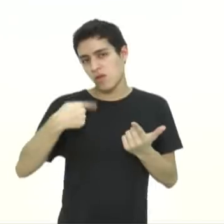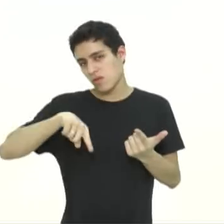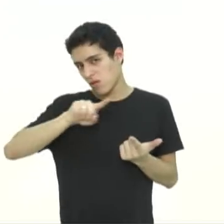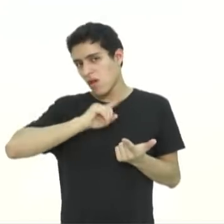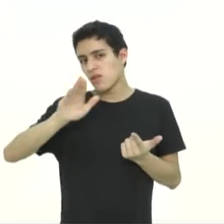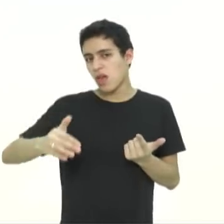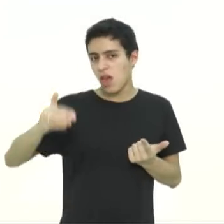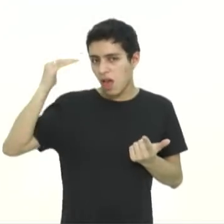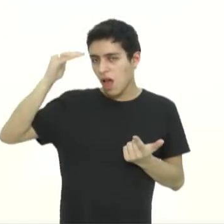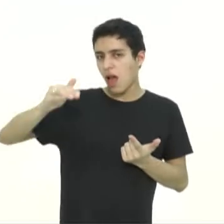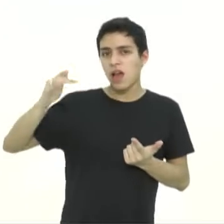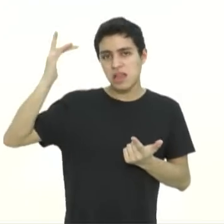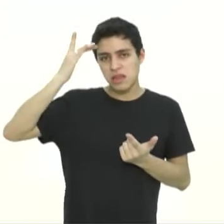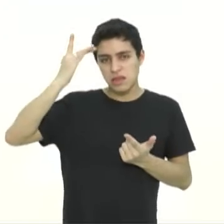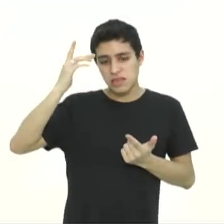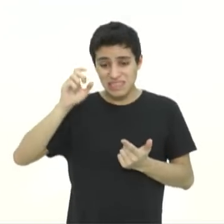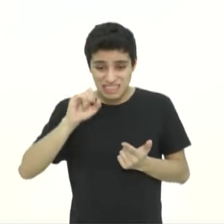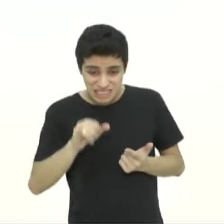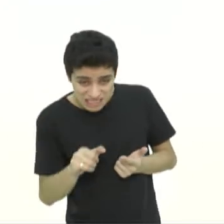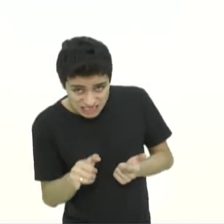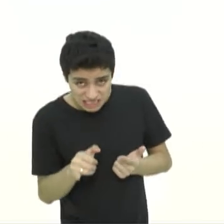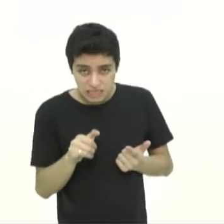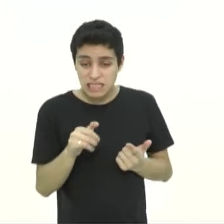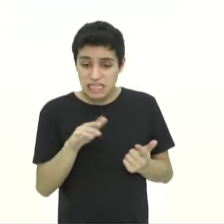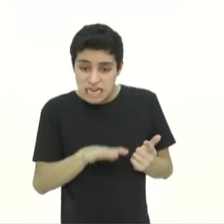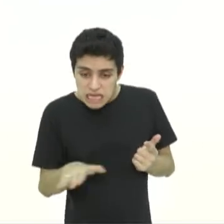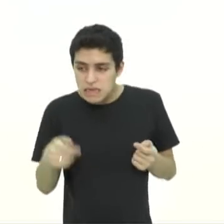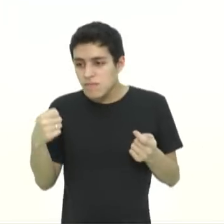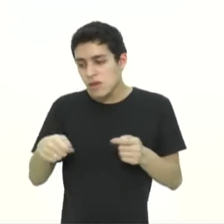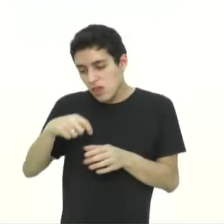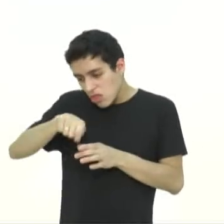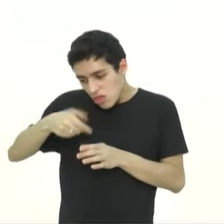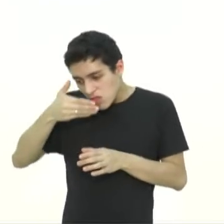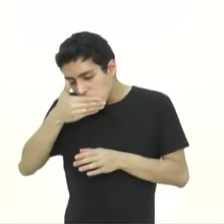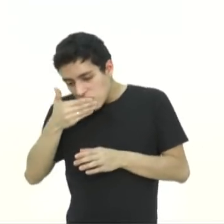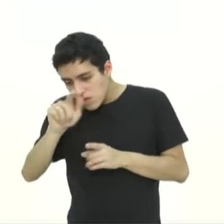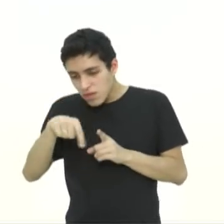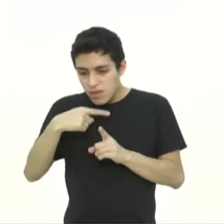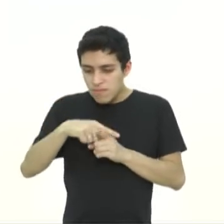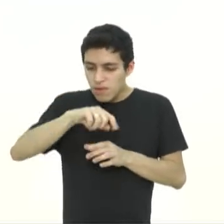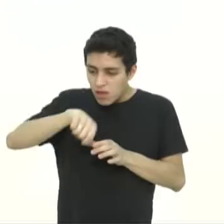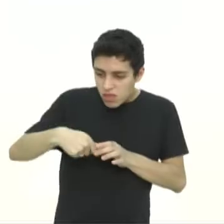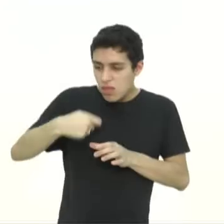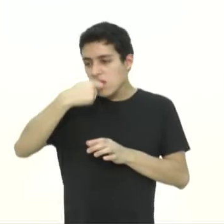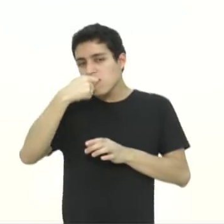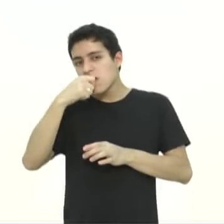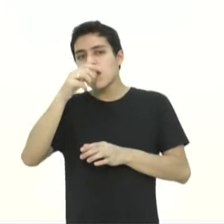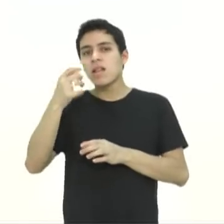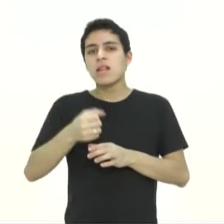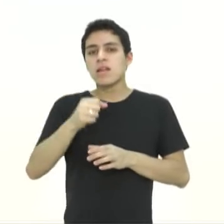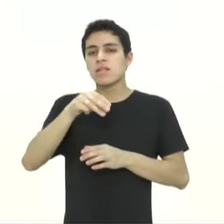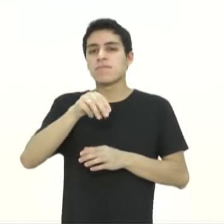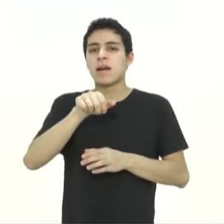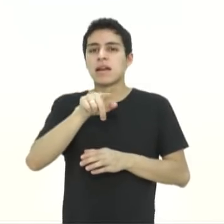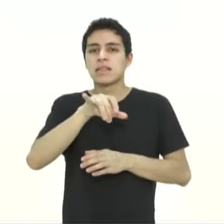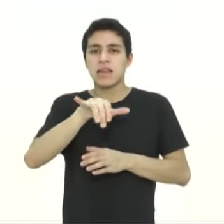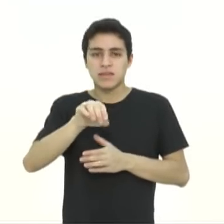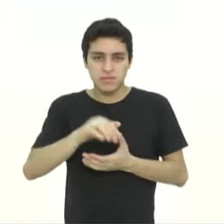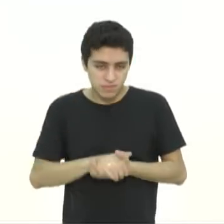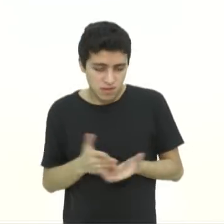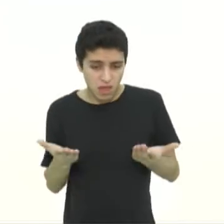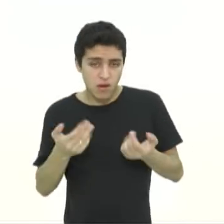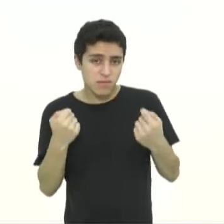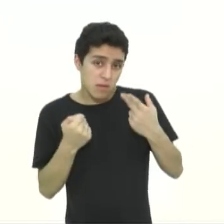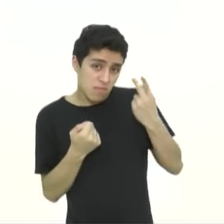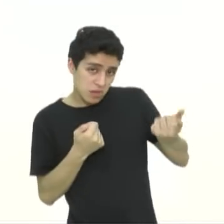senão ainda teria um danoninho e se sobrar em 5 minutos uma colherada de leite de magnésio. Agora tenho que